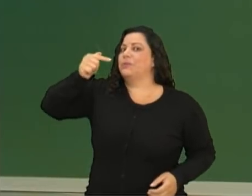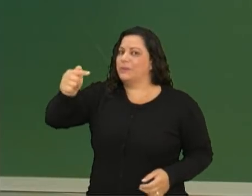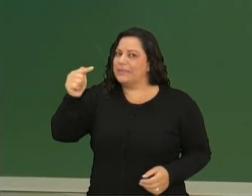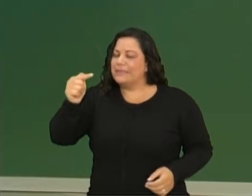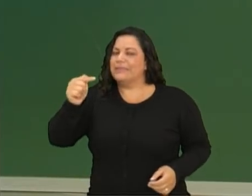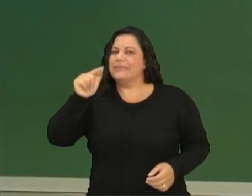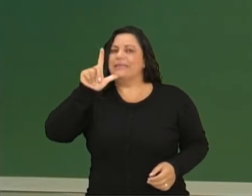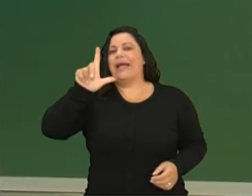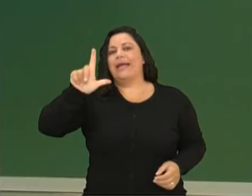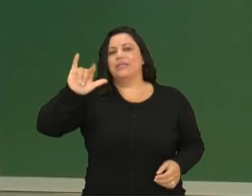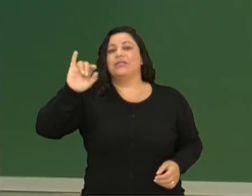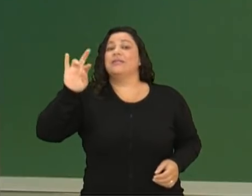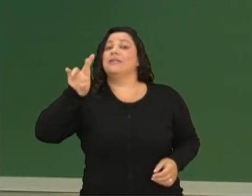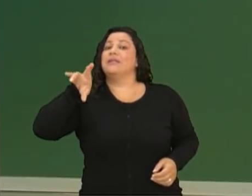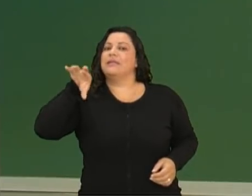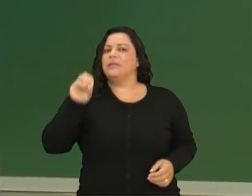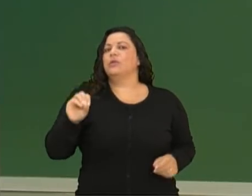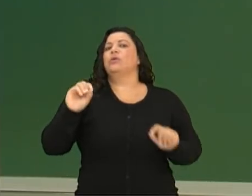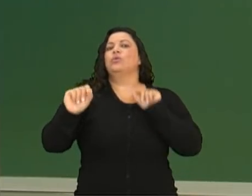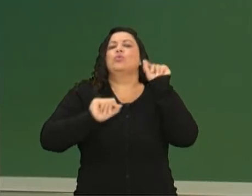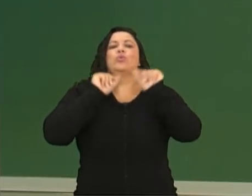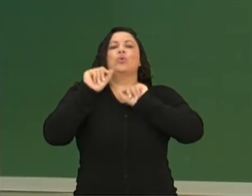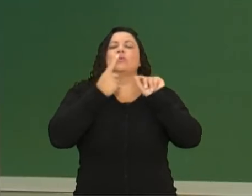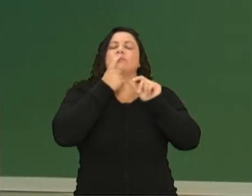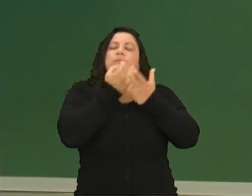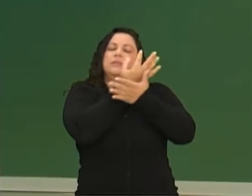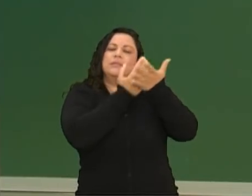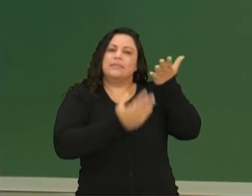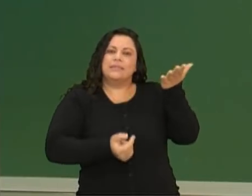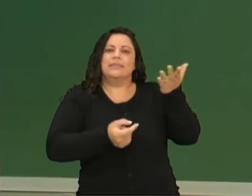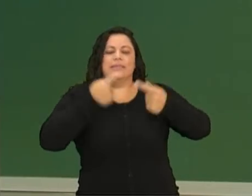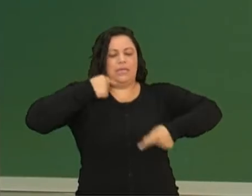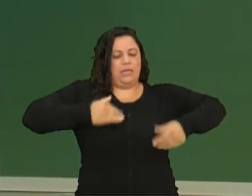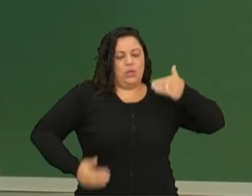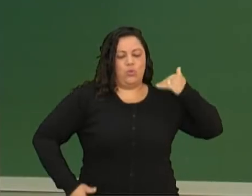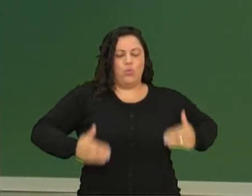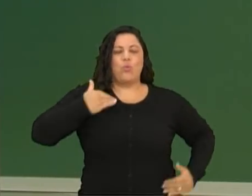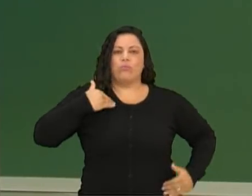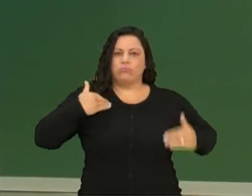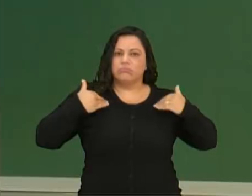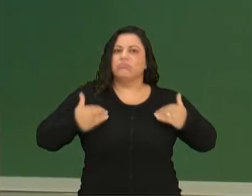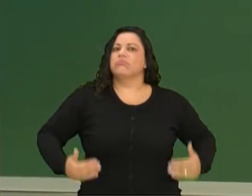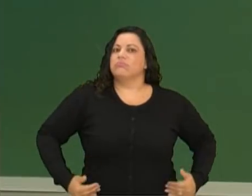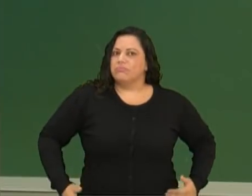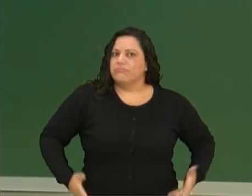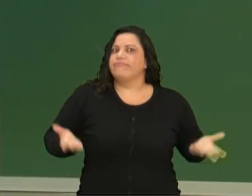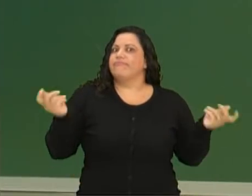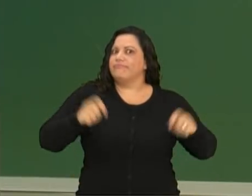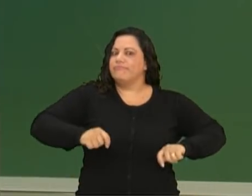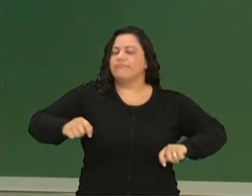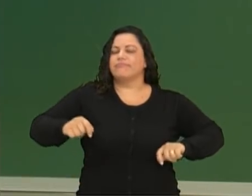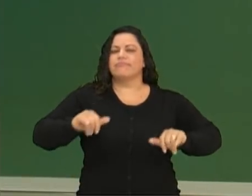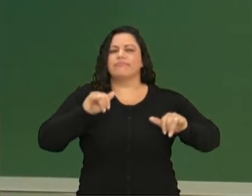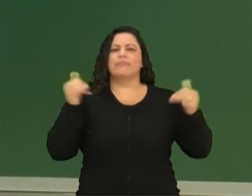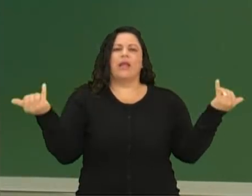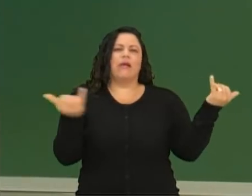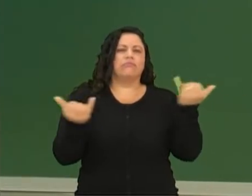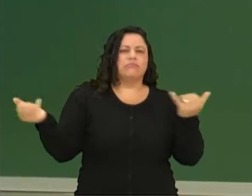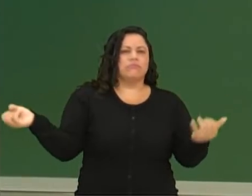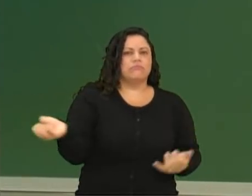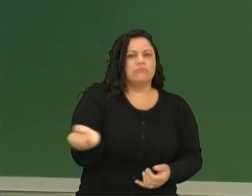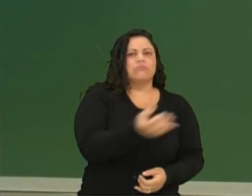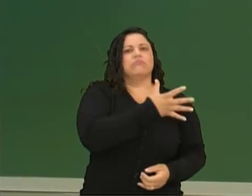de sangue no seu corpo, tá? Então, se você não sabia, essa é uma informação nova aí, bem interessante. A gente tem em torno de